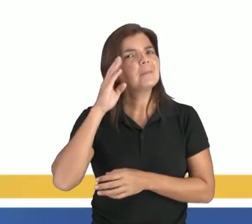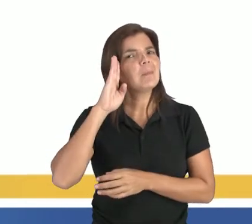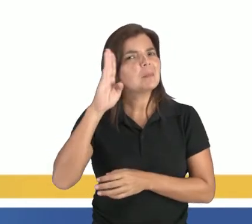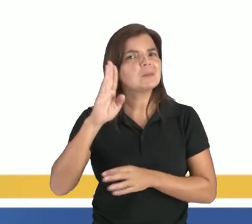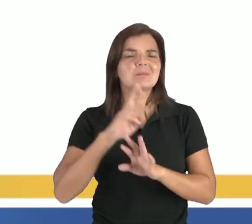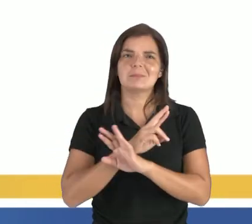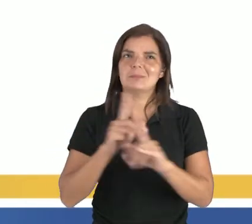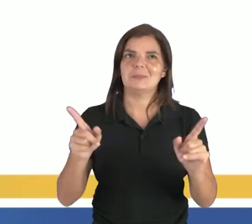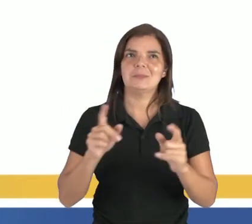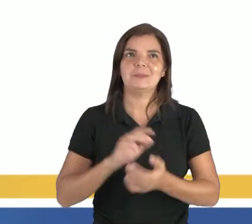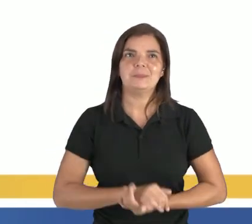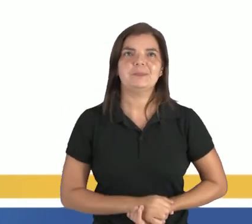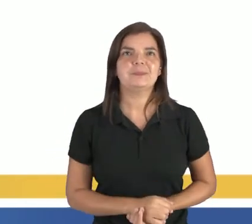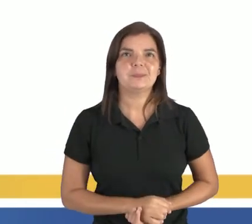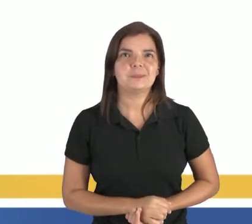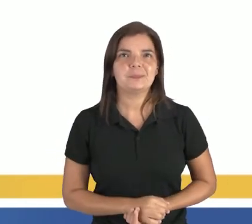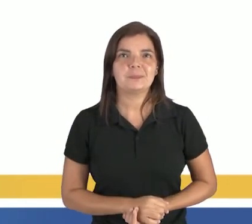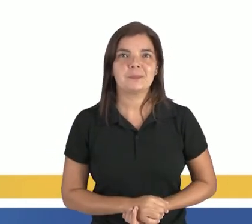diferenças.